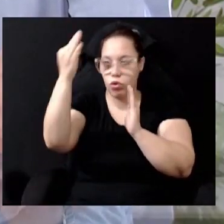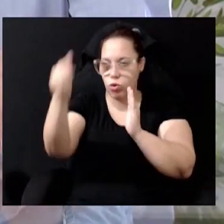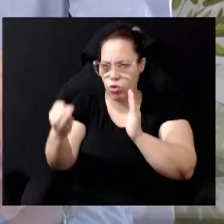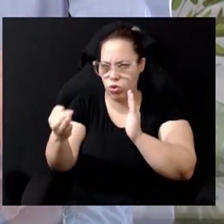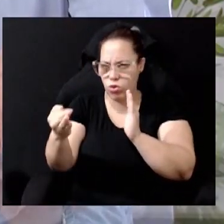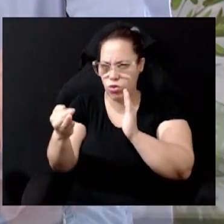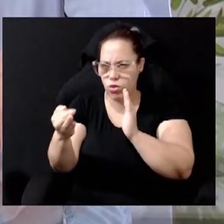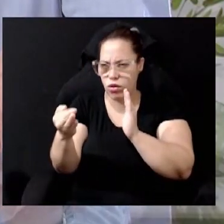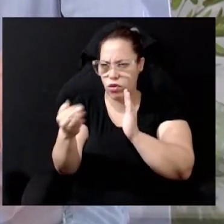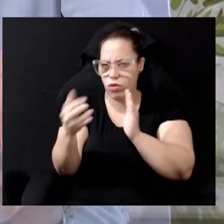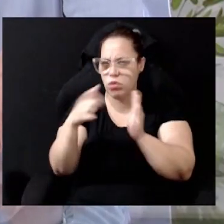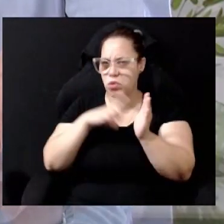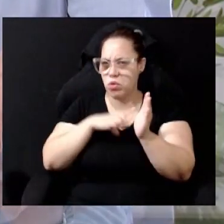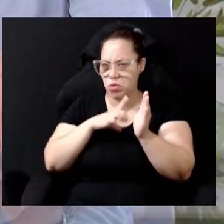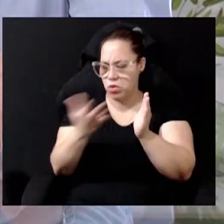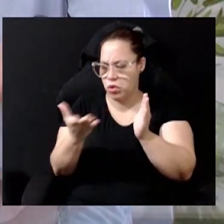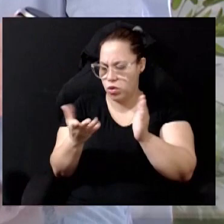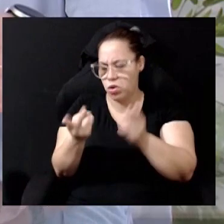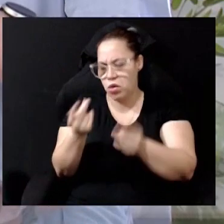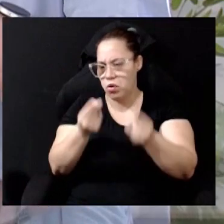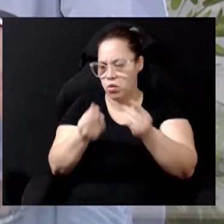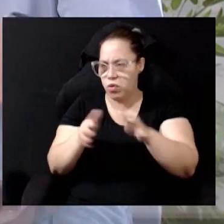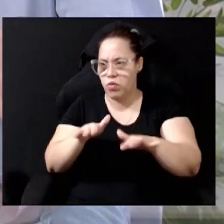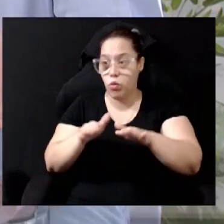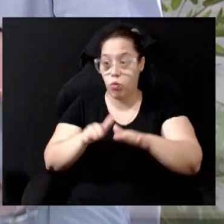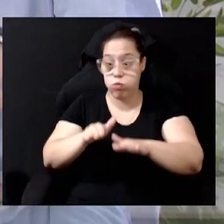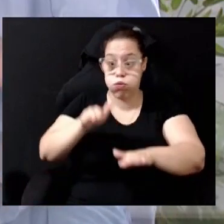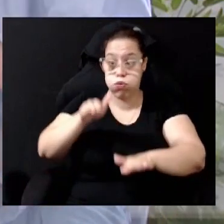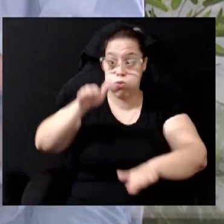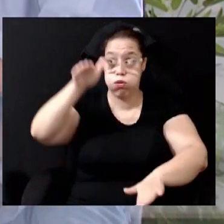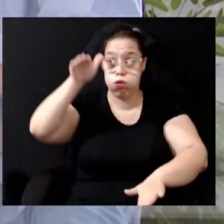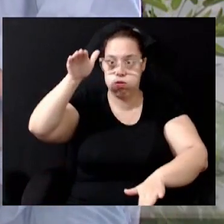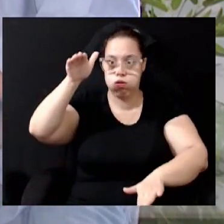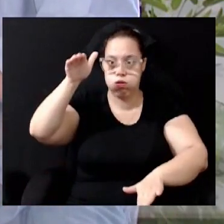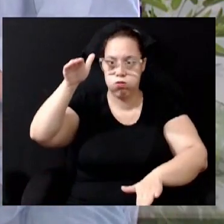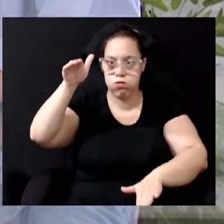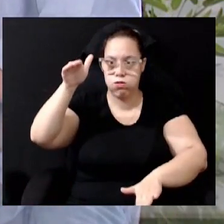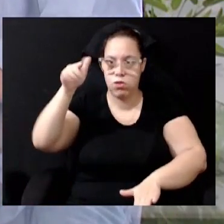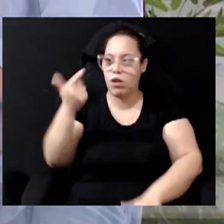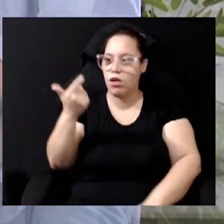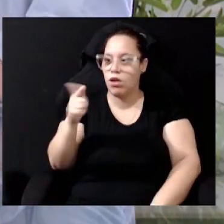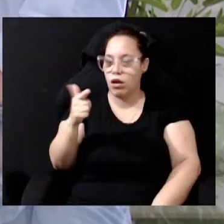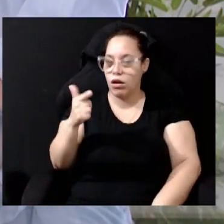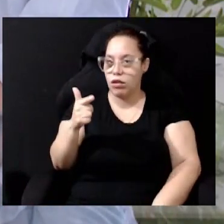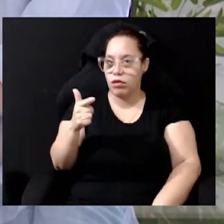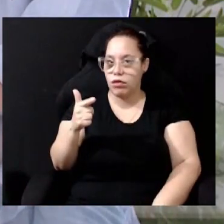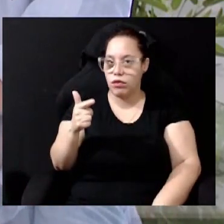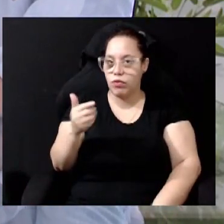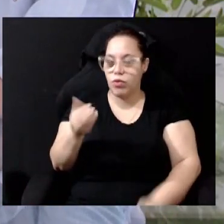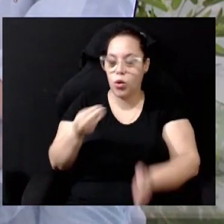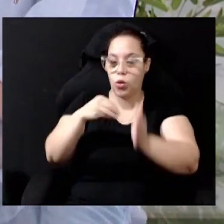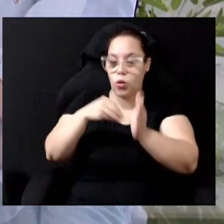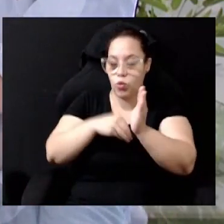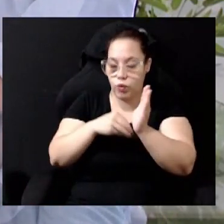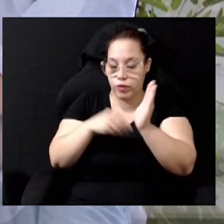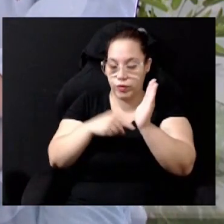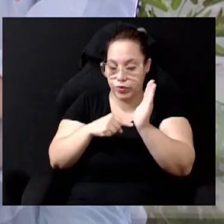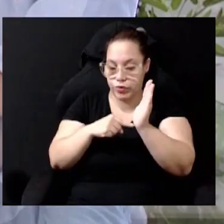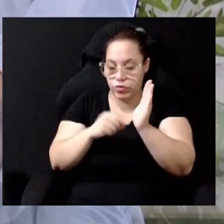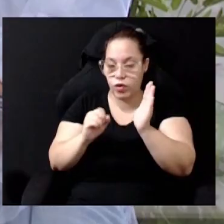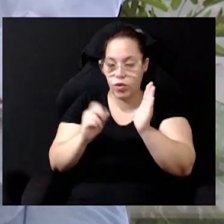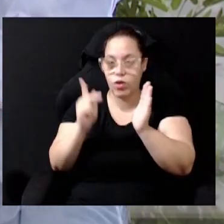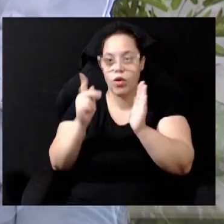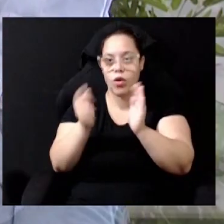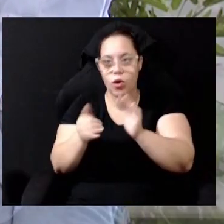né, um valor relativamente alto, e se você não tiver, parte desse dinheiro. Ok, você gastar um pouquinho, você